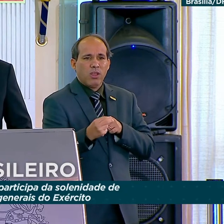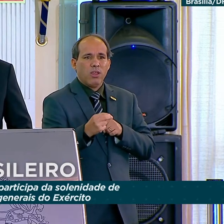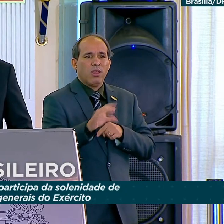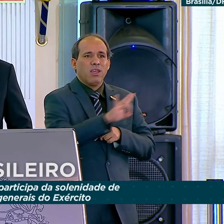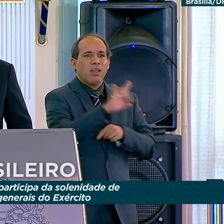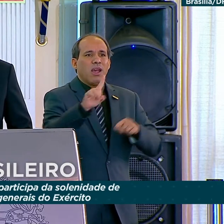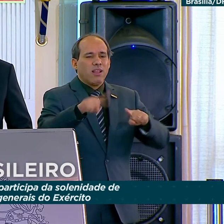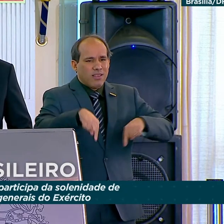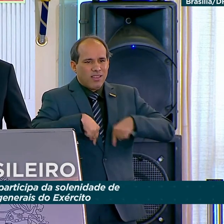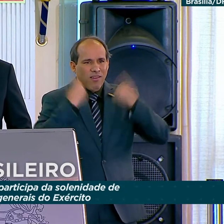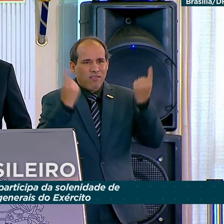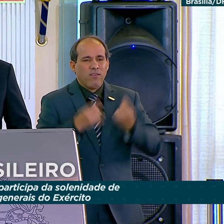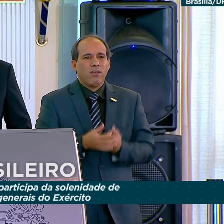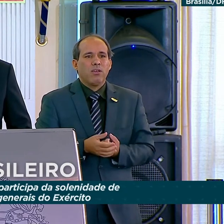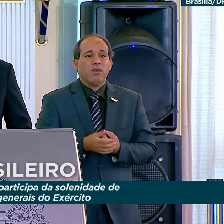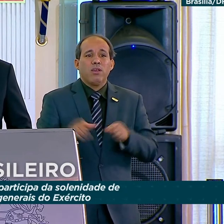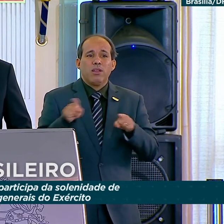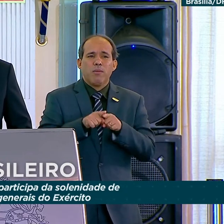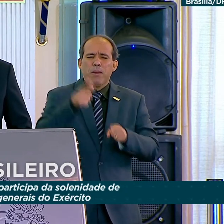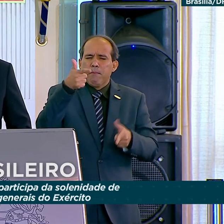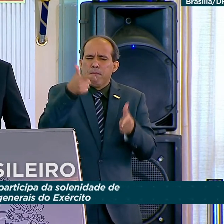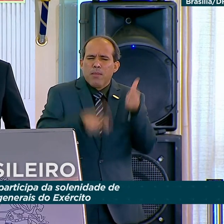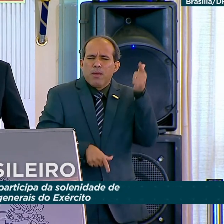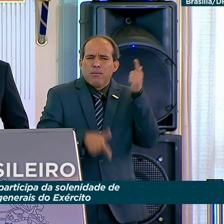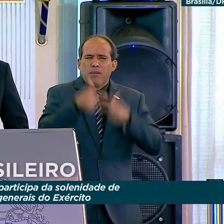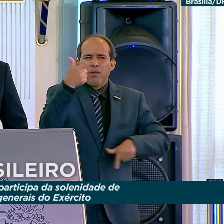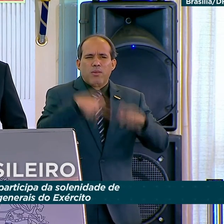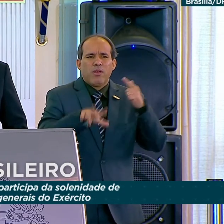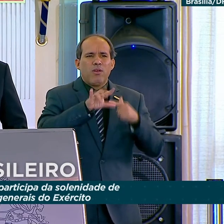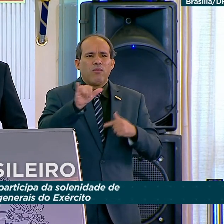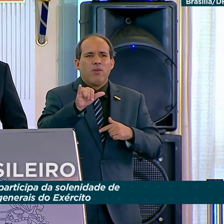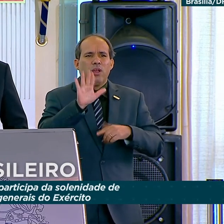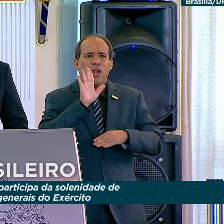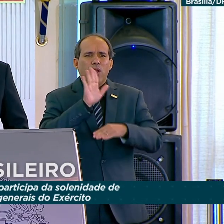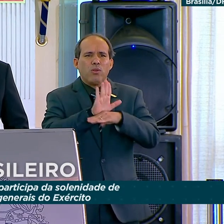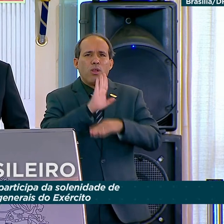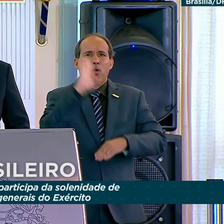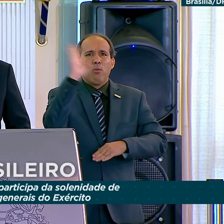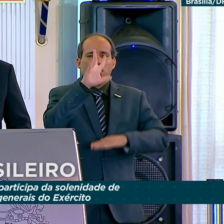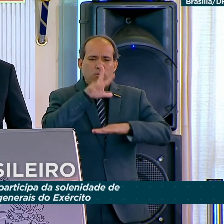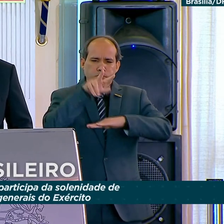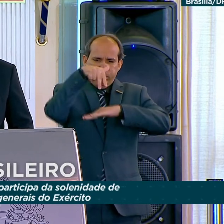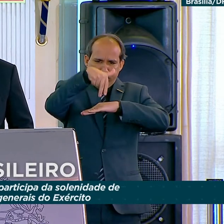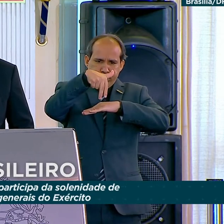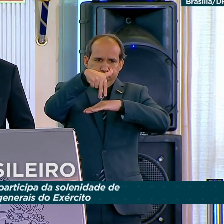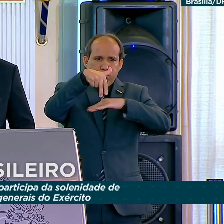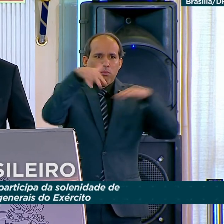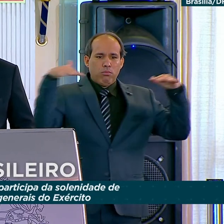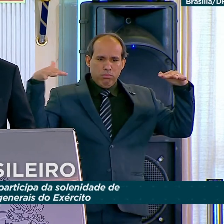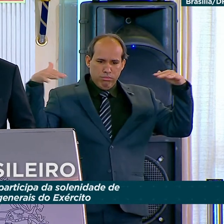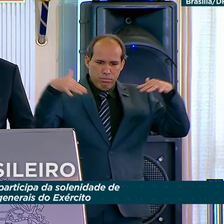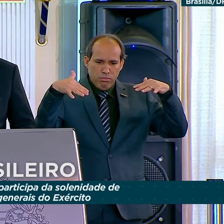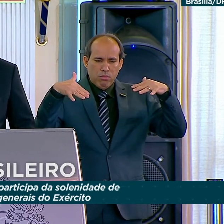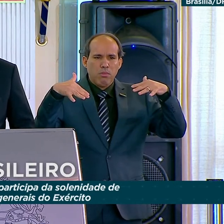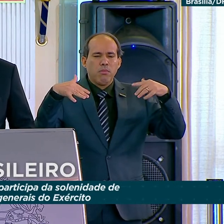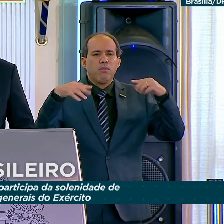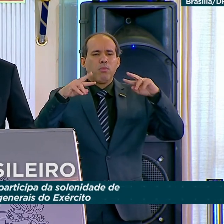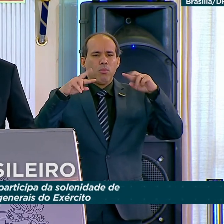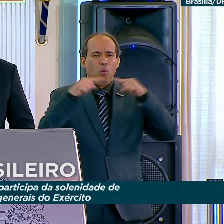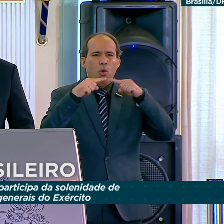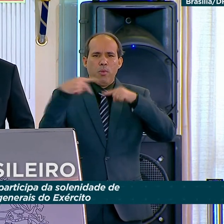desafios e cada vez mais colocaremos o Brasil no local de destaque que ele bem merece